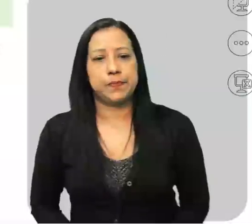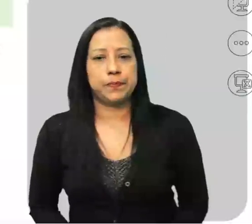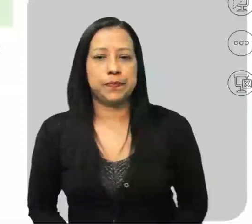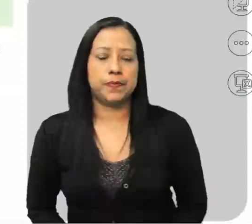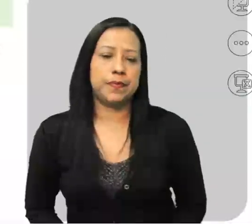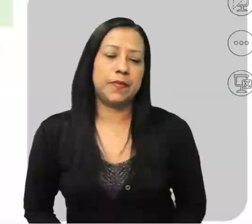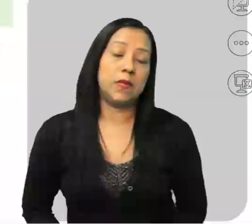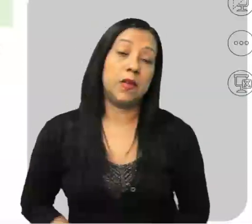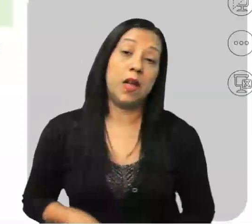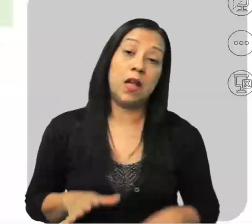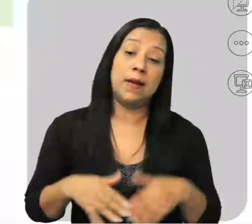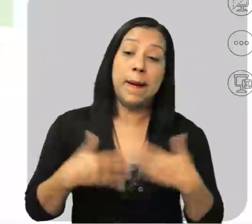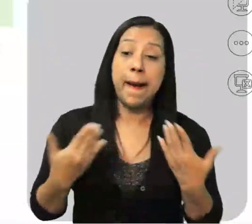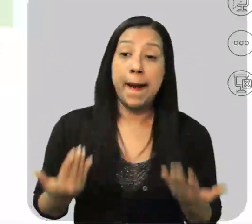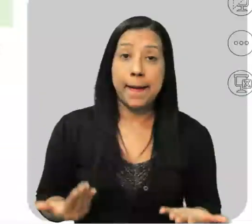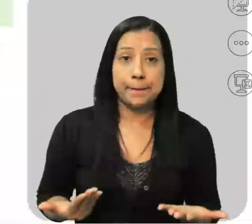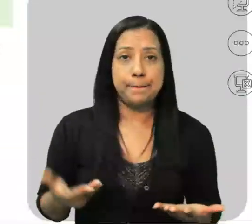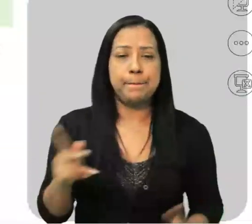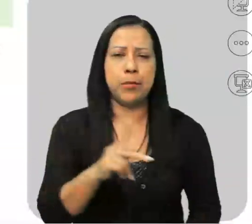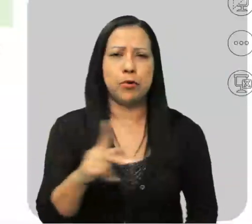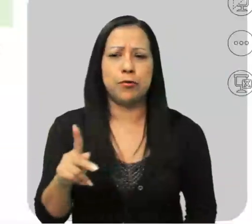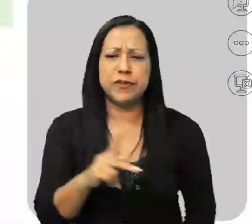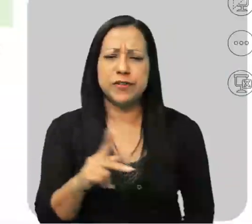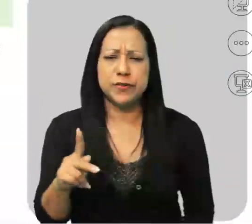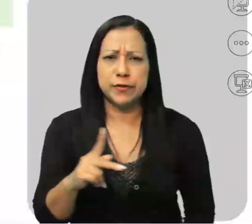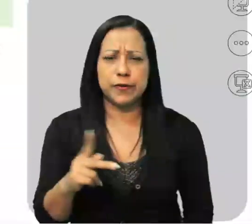beleza? Vamos lá, continuando no quadro.